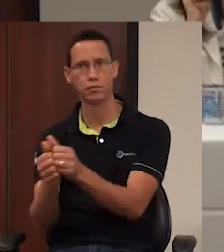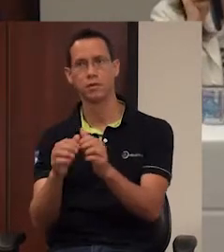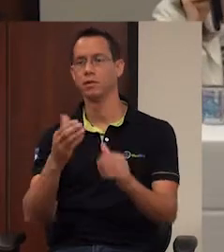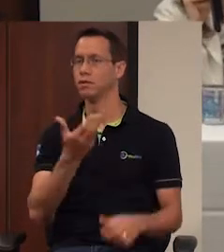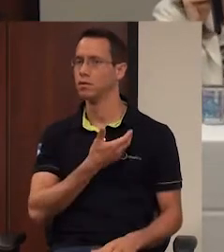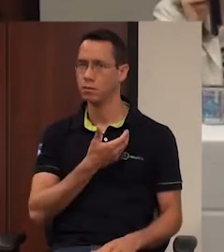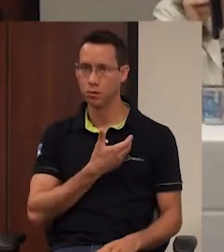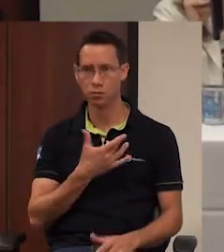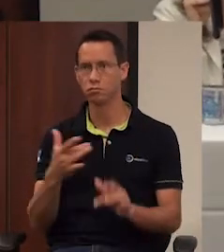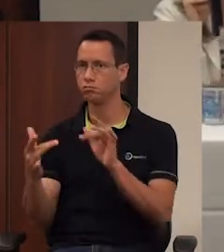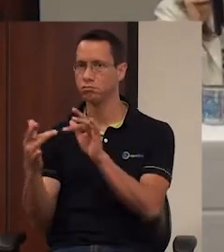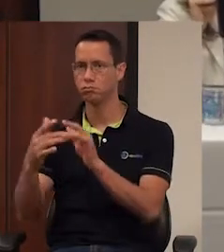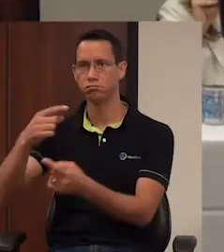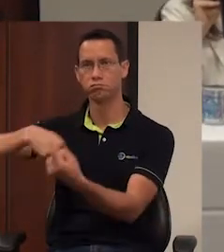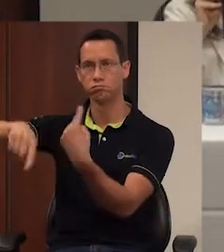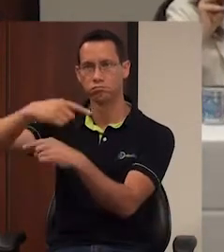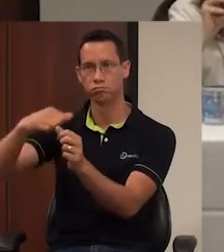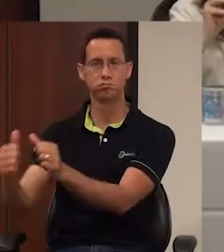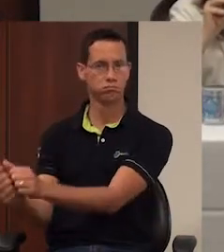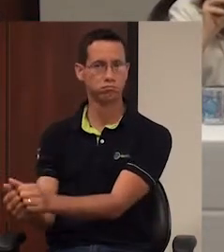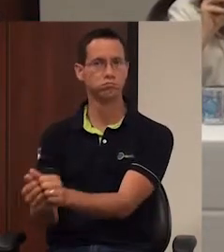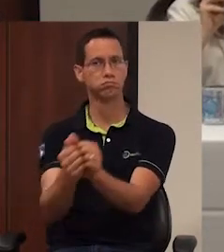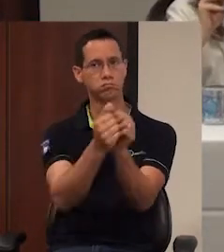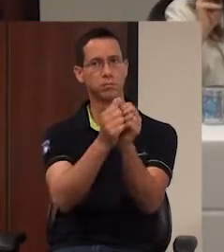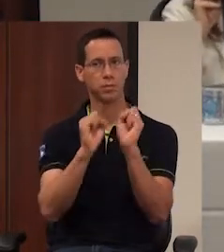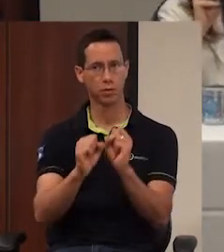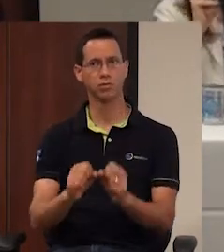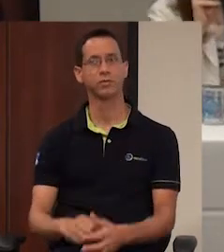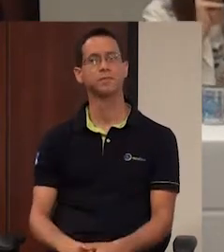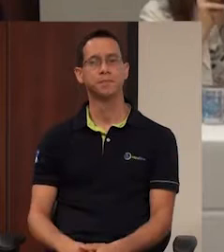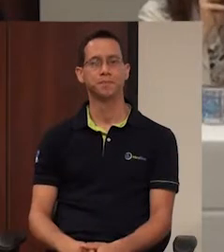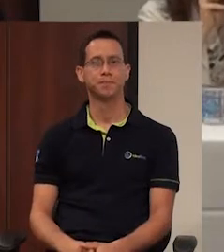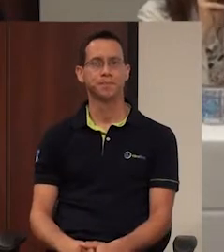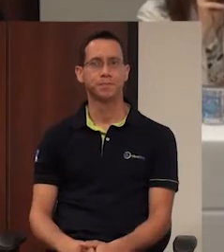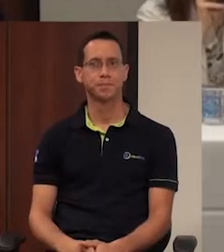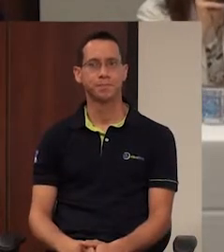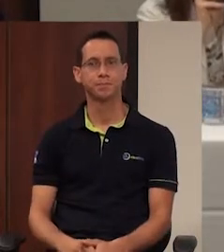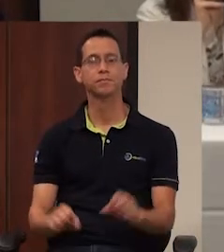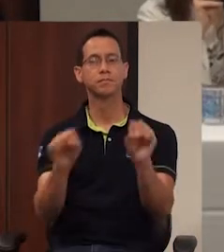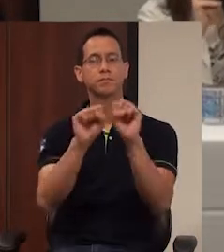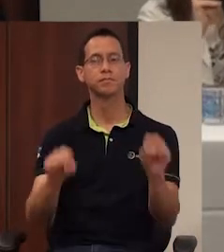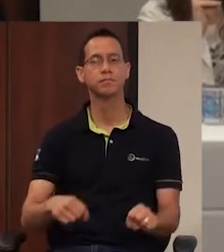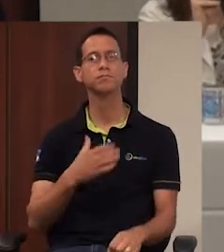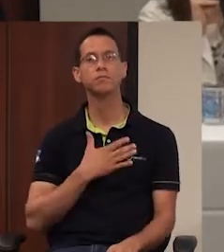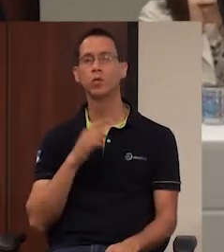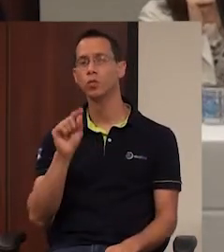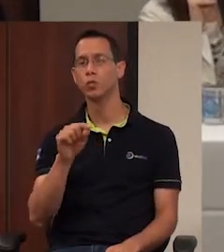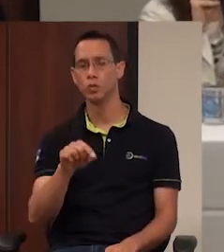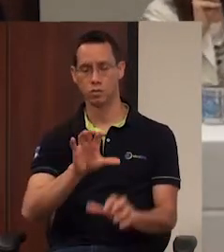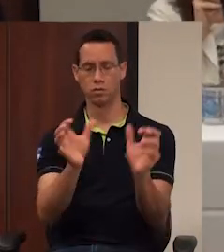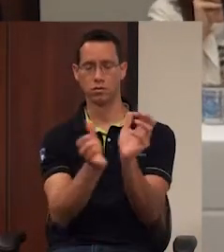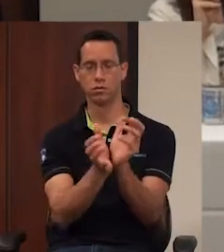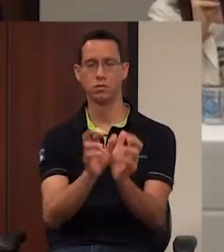com quem ela costuma conviver e que tem contato com ela. E o que eu achei interessante desse sistema é que, assim, a